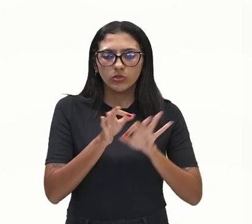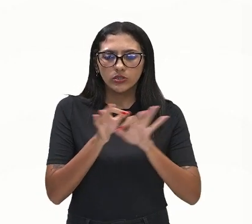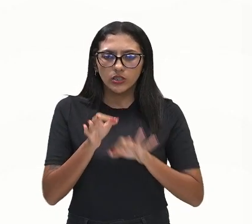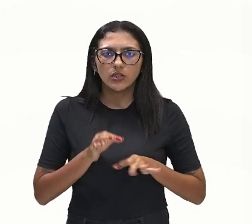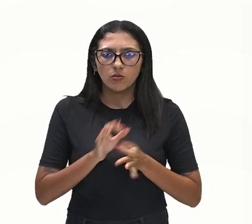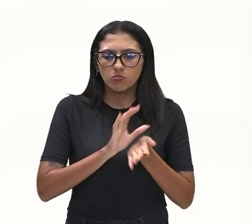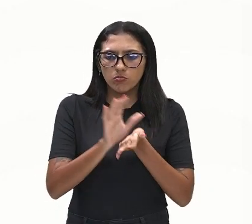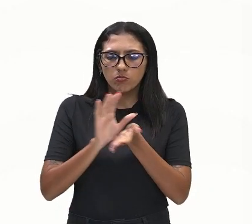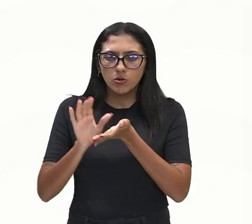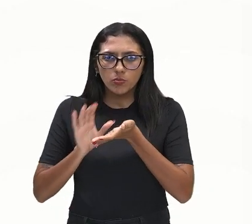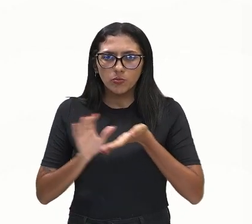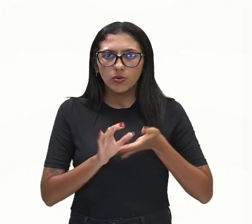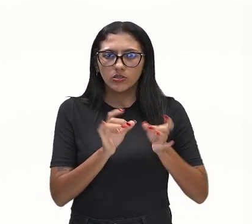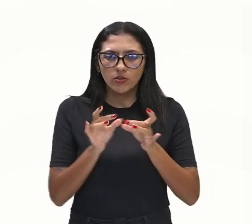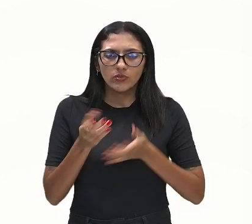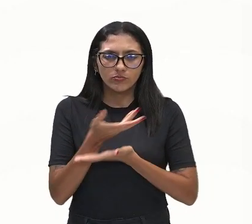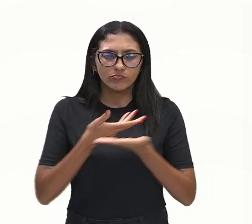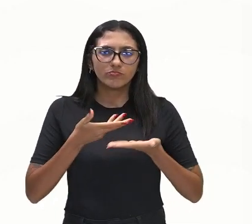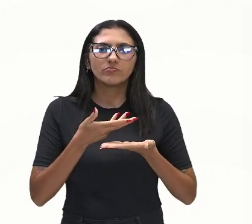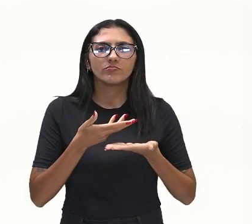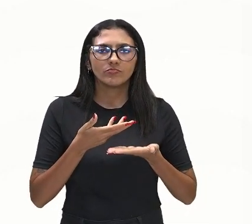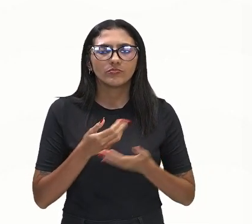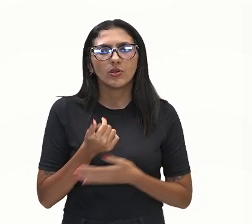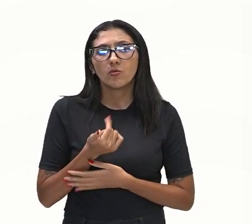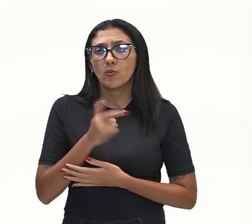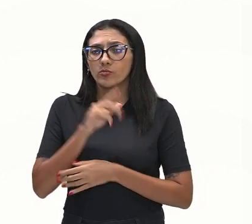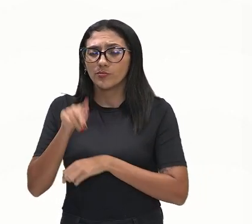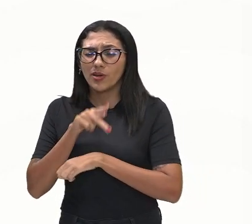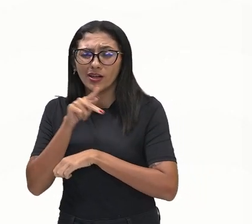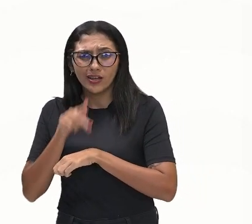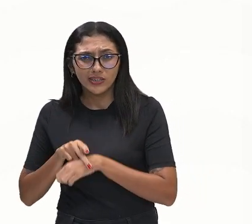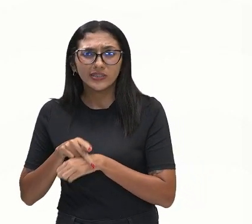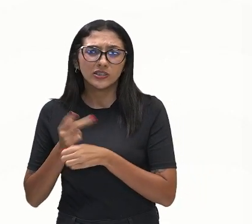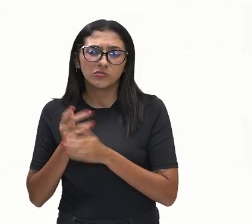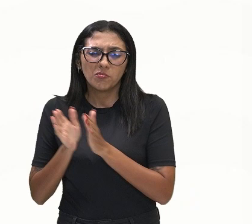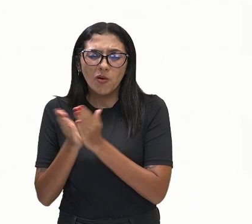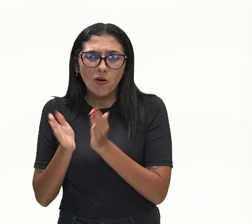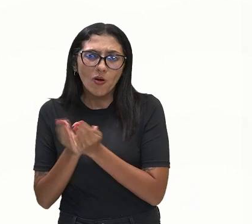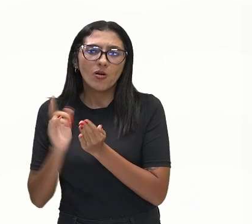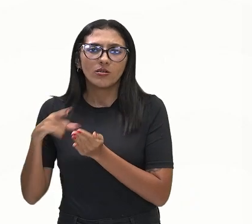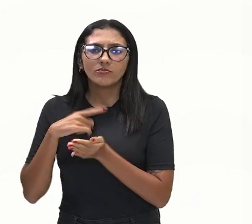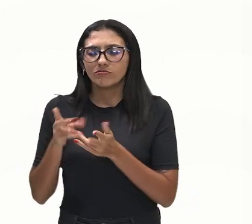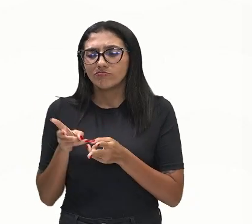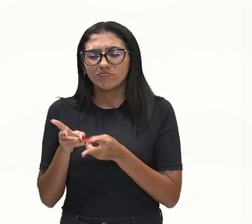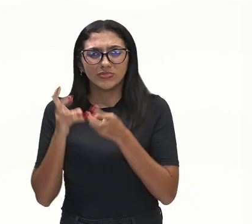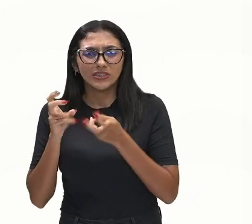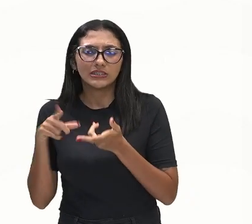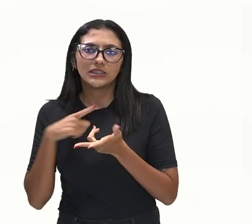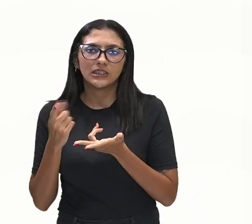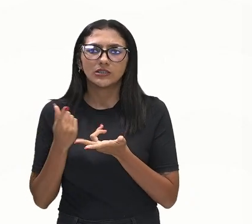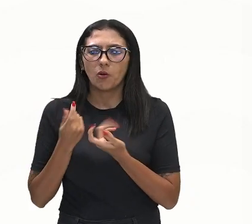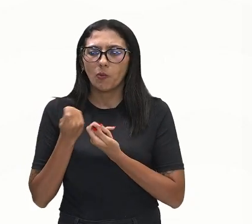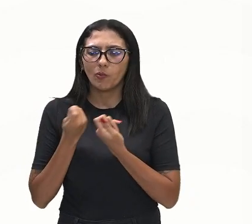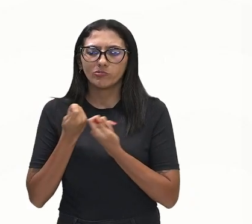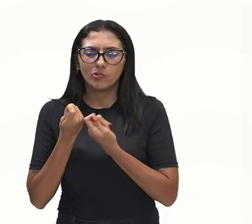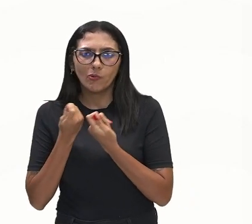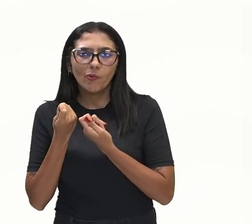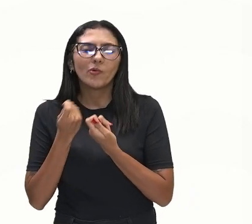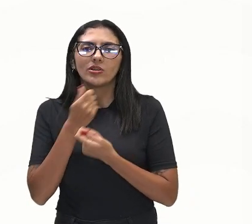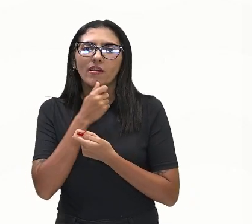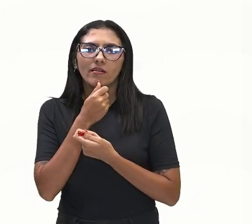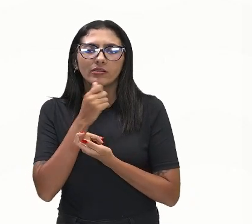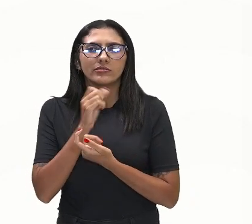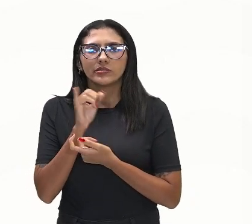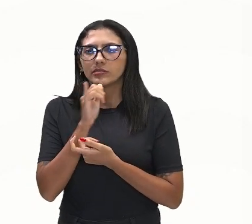os países mais pobres ou pobres, a gente vai verificar que eles vão ficar ainda restritos se não investir